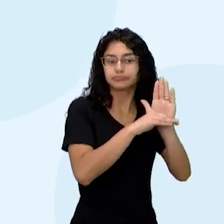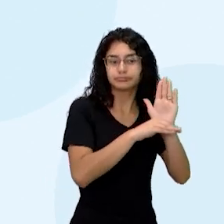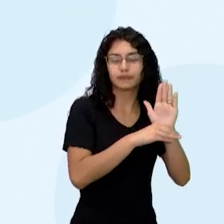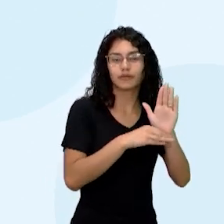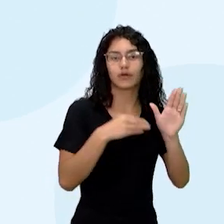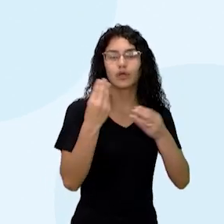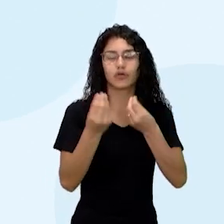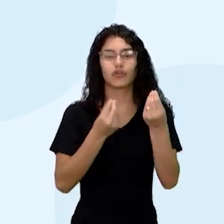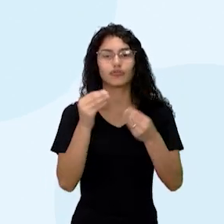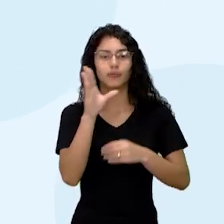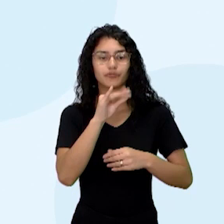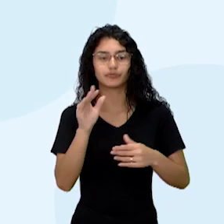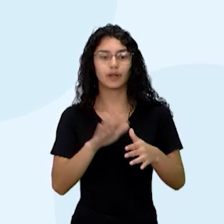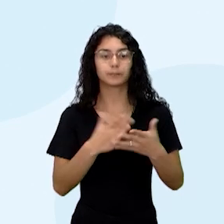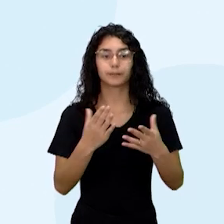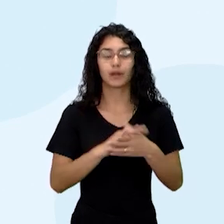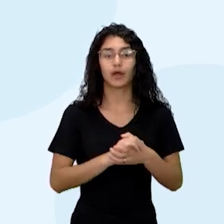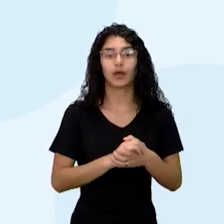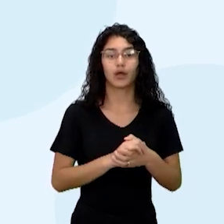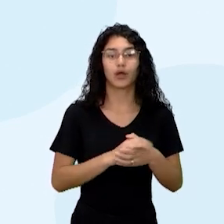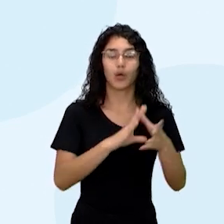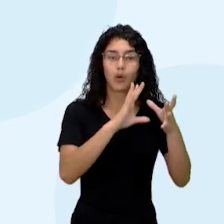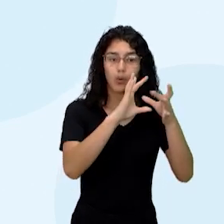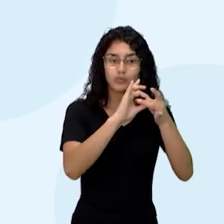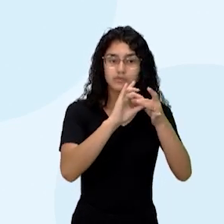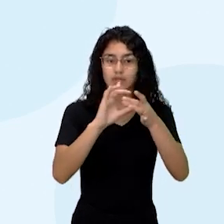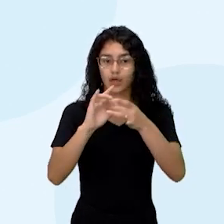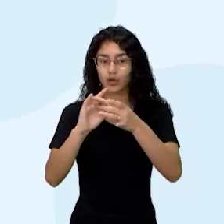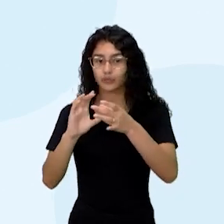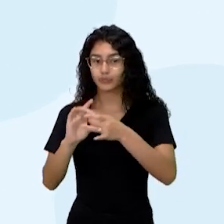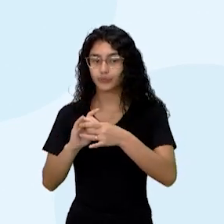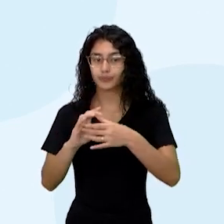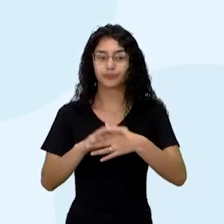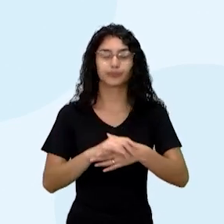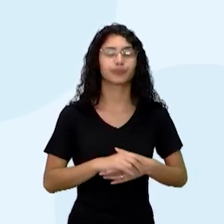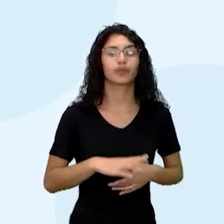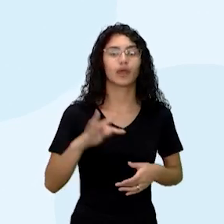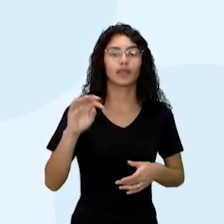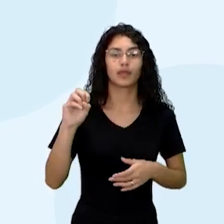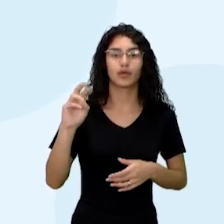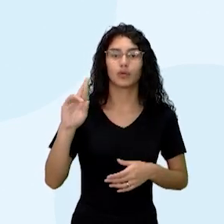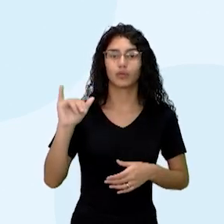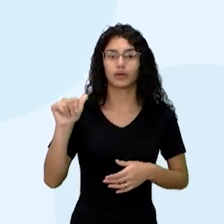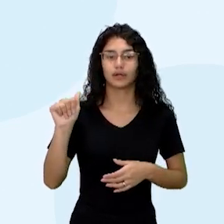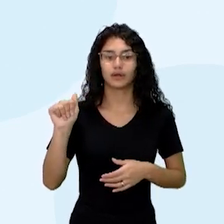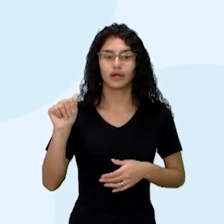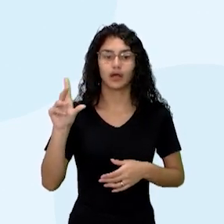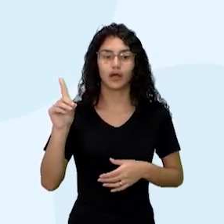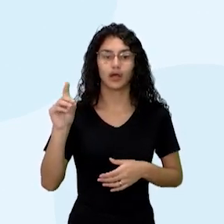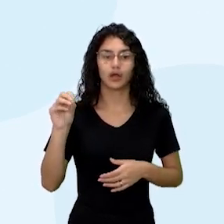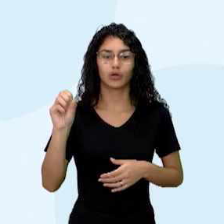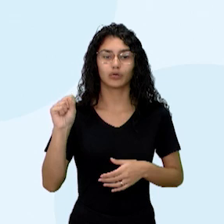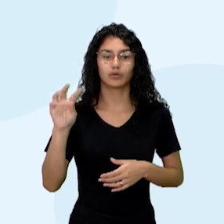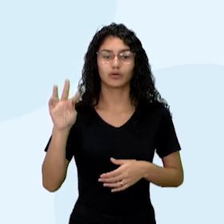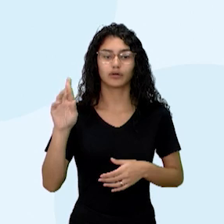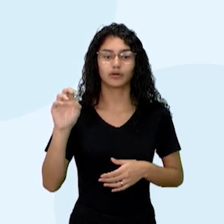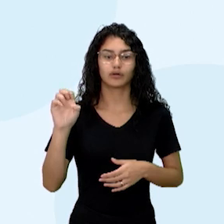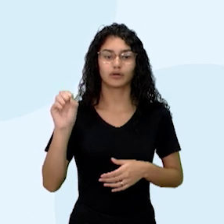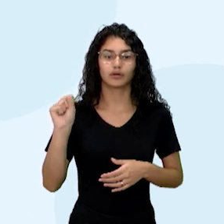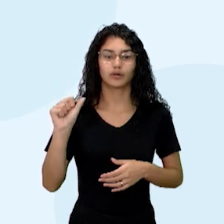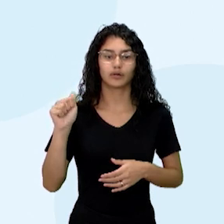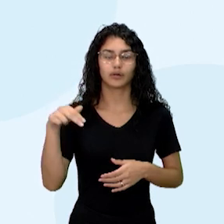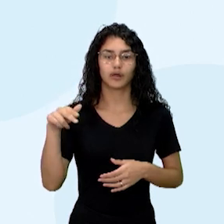Então, a gente vai falar um pouquinho sobre os conceitos, sobre a teoria dos 3 anéis, do Joseph Renzulli. A gente vai ter o depoimento